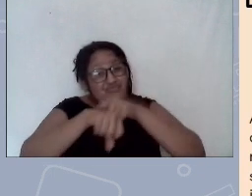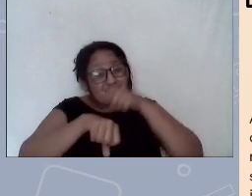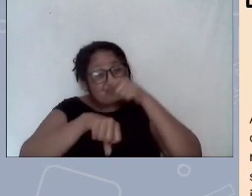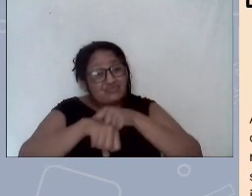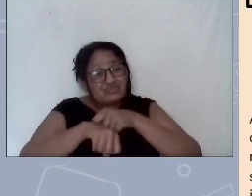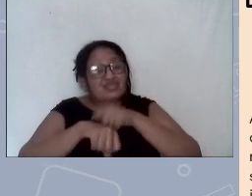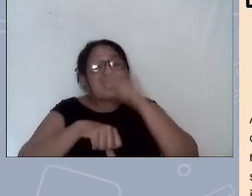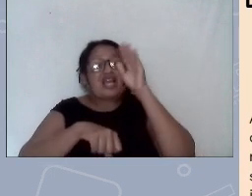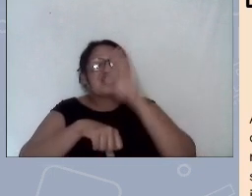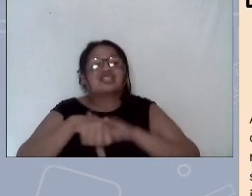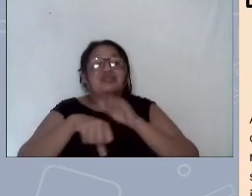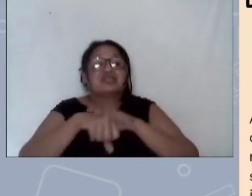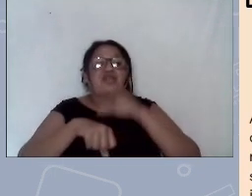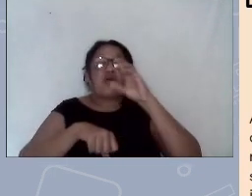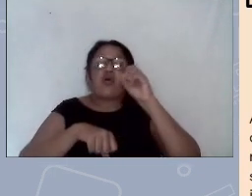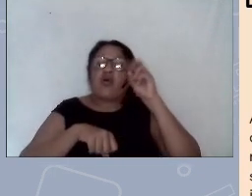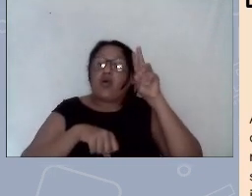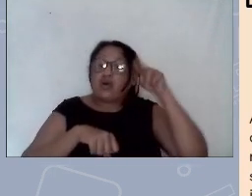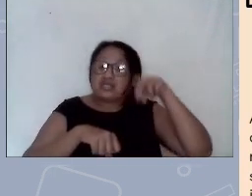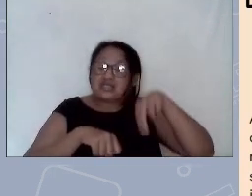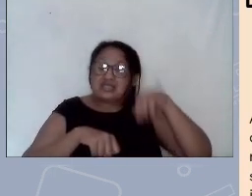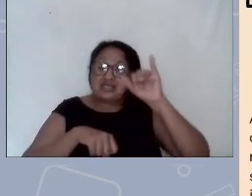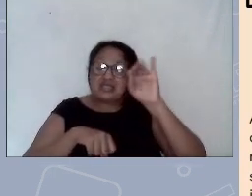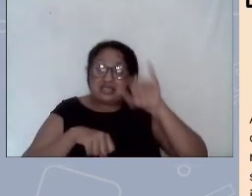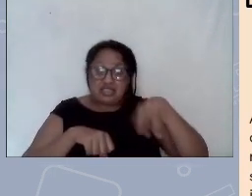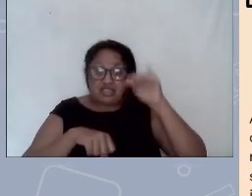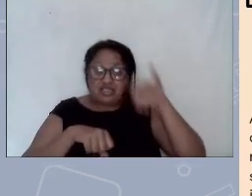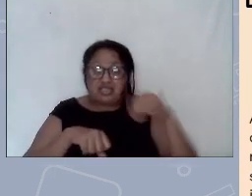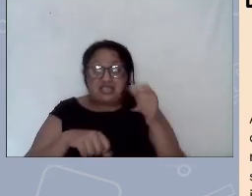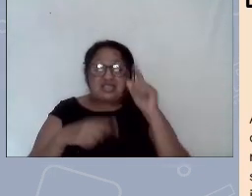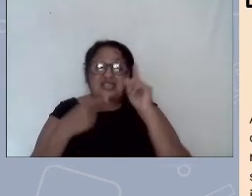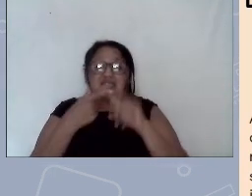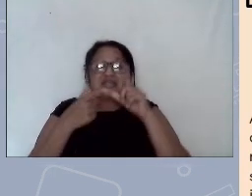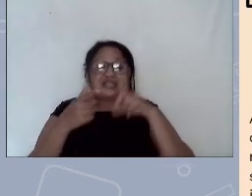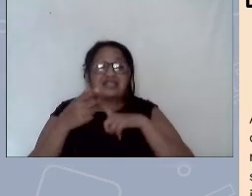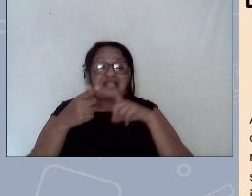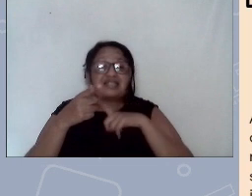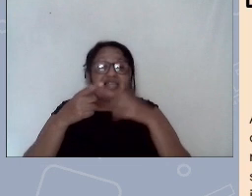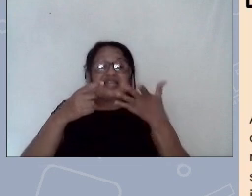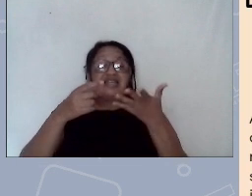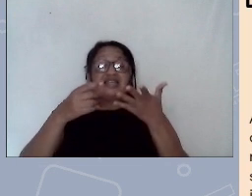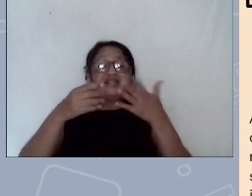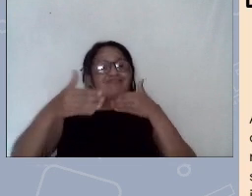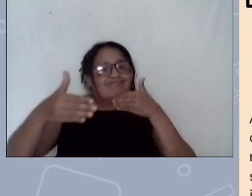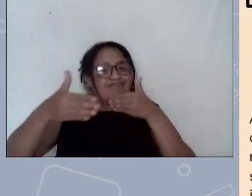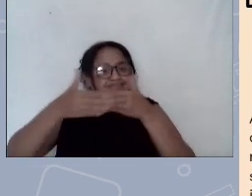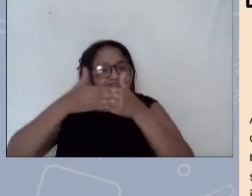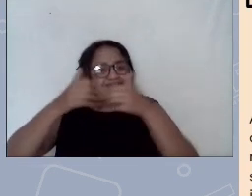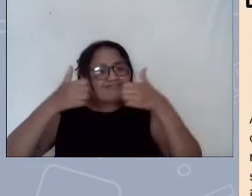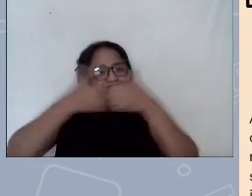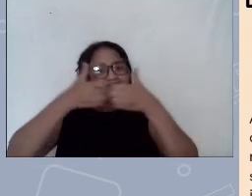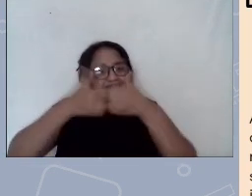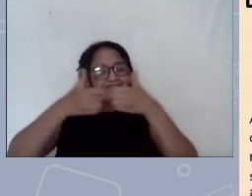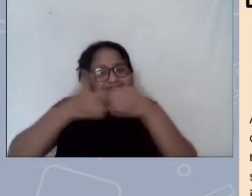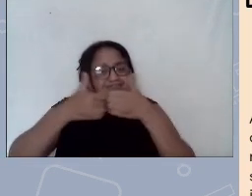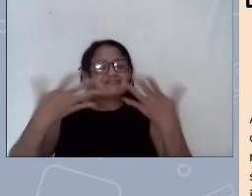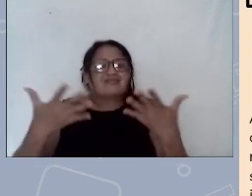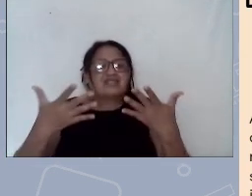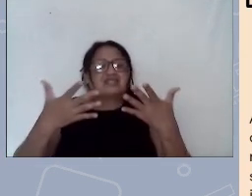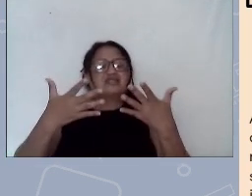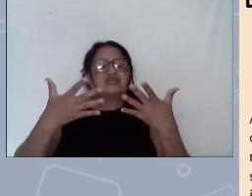gente chama ela de cornija e geralmente você tem uma depressão subsequente localizada é possível